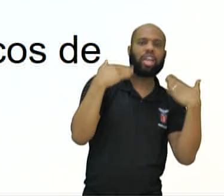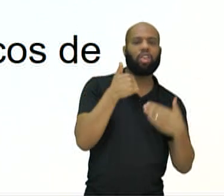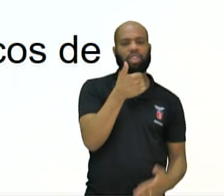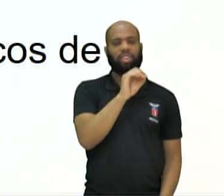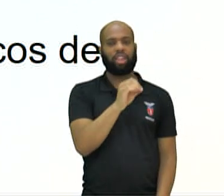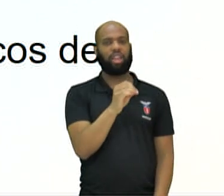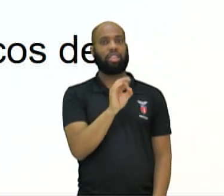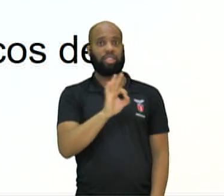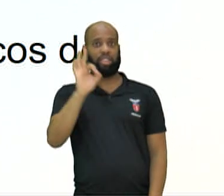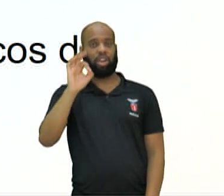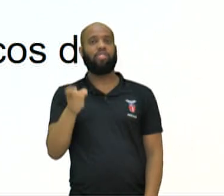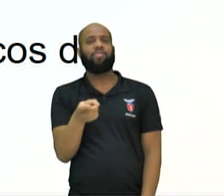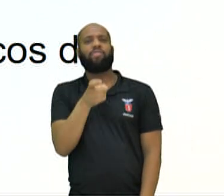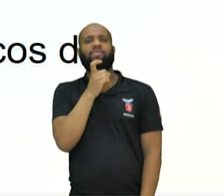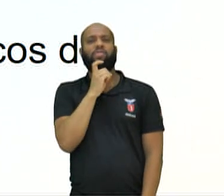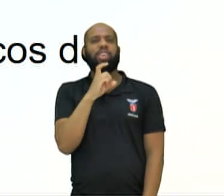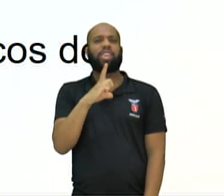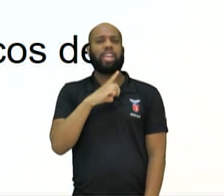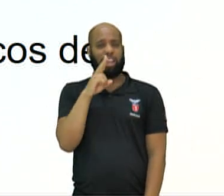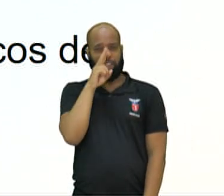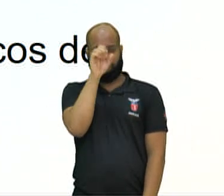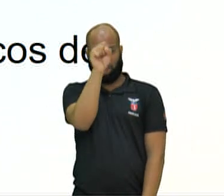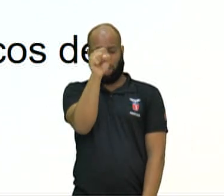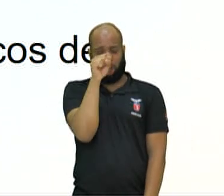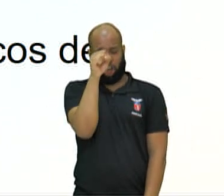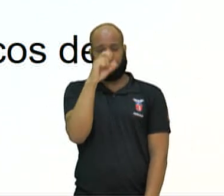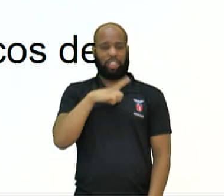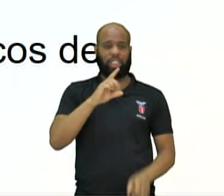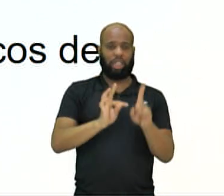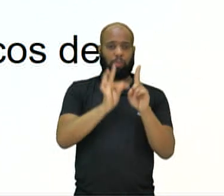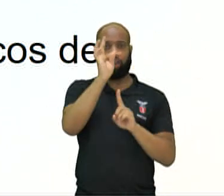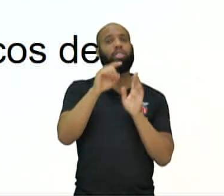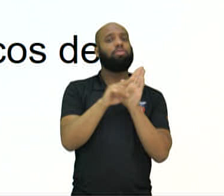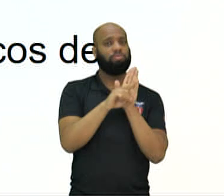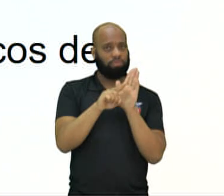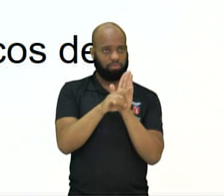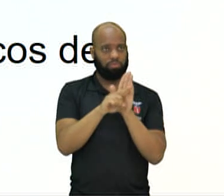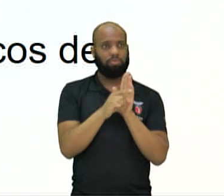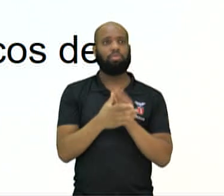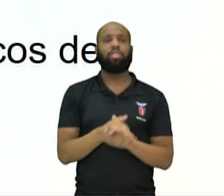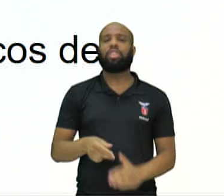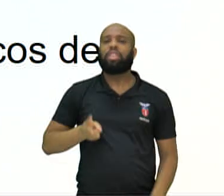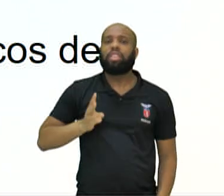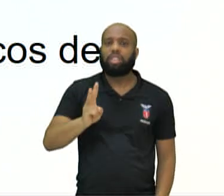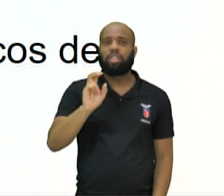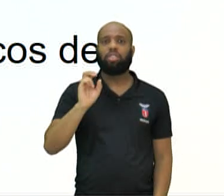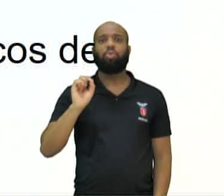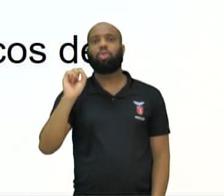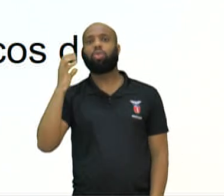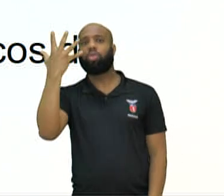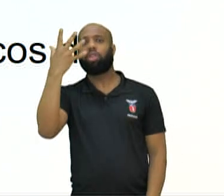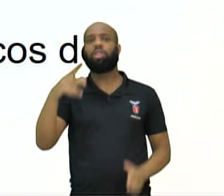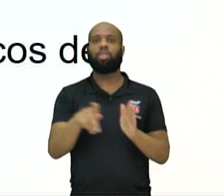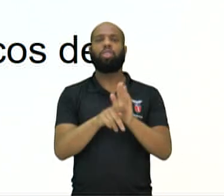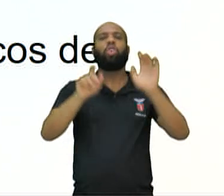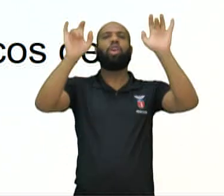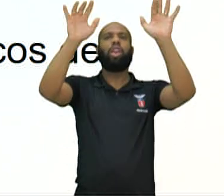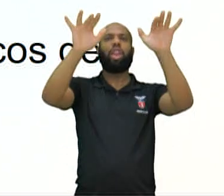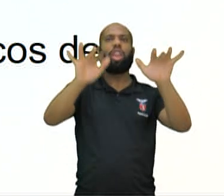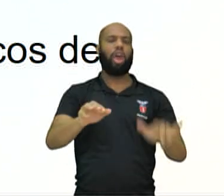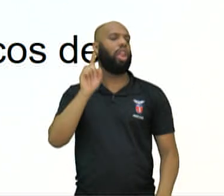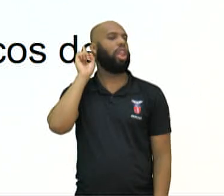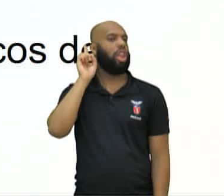graus Celsius e um inverno bastante rigoroso com temperaturas negativas. E é comum a precipitação em forma de flocos de